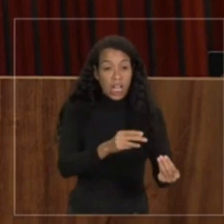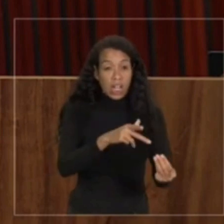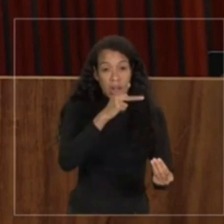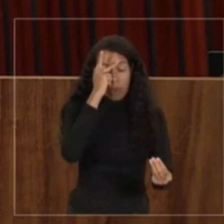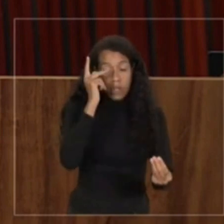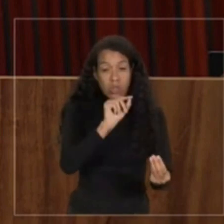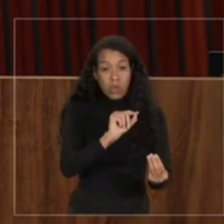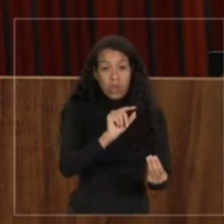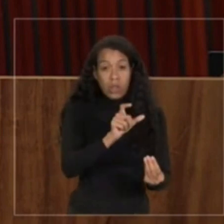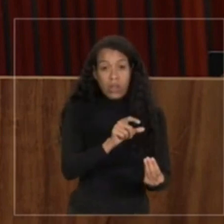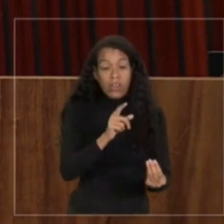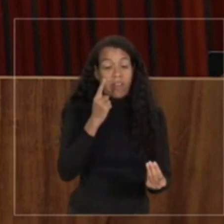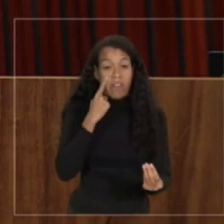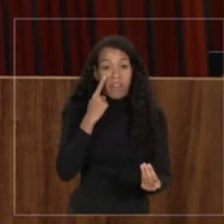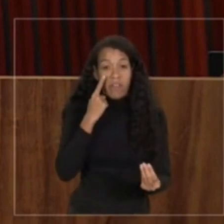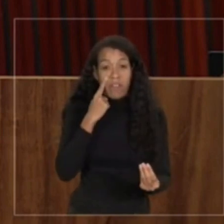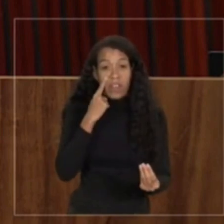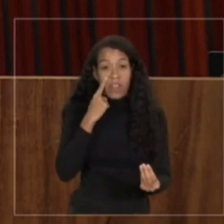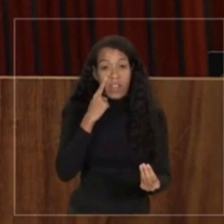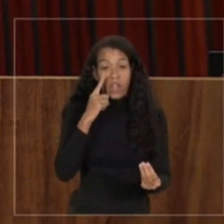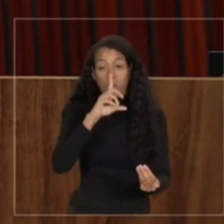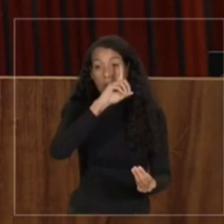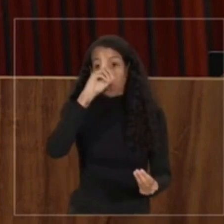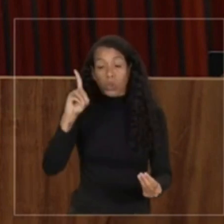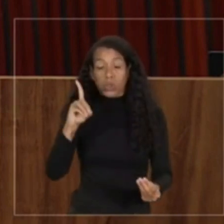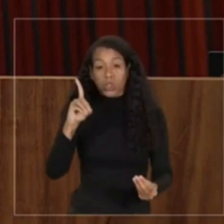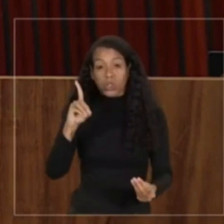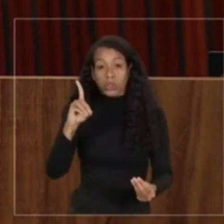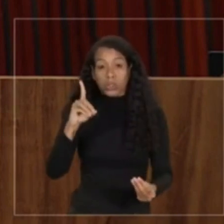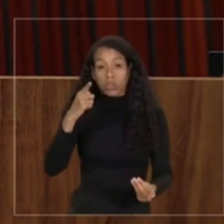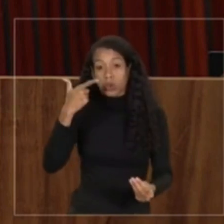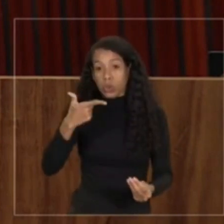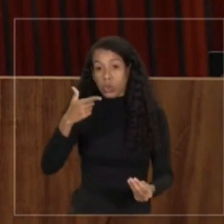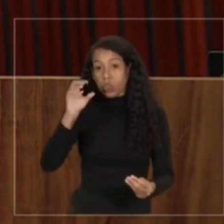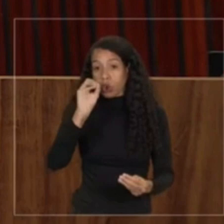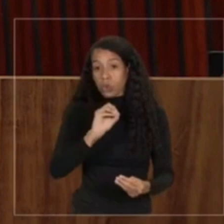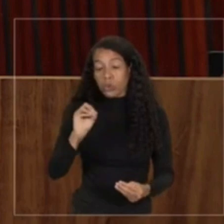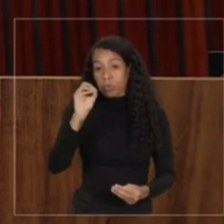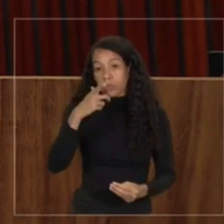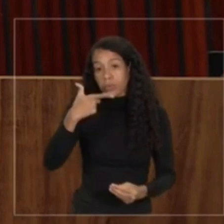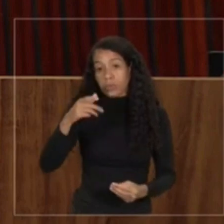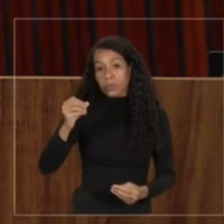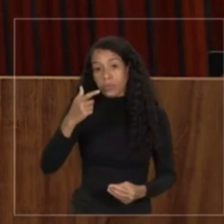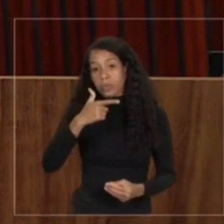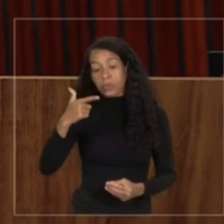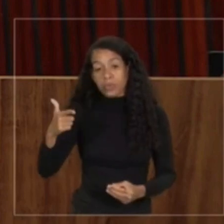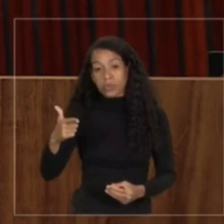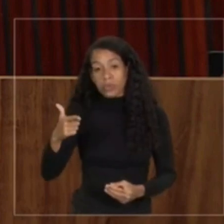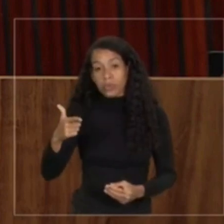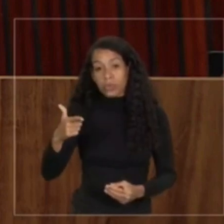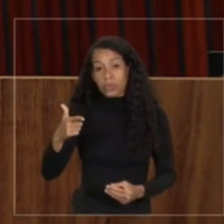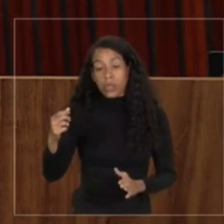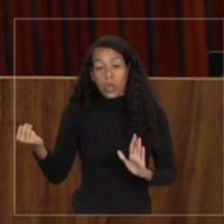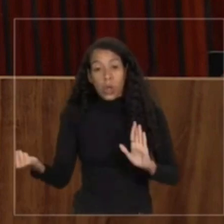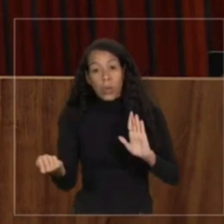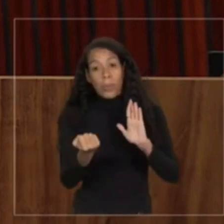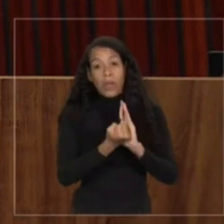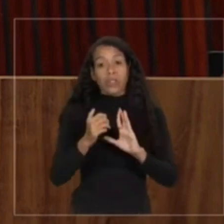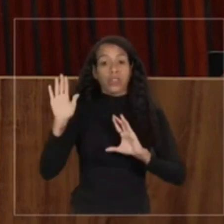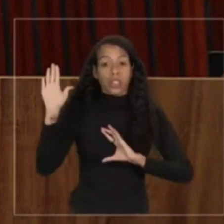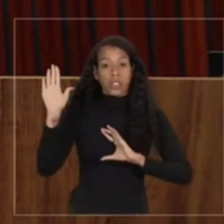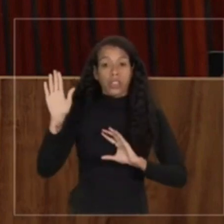ao recorrido, verifica-se na data do pleito, 2 de outubro de 2022, o registro